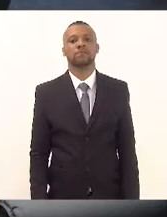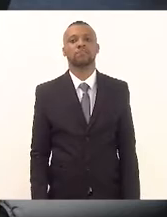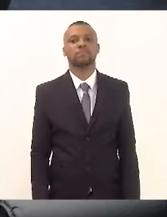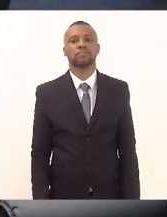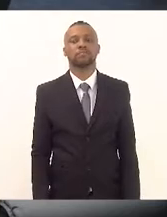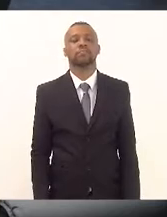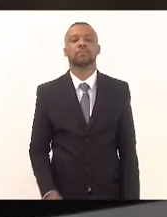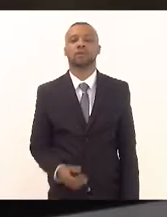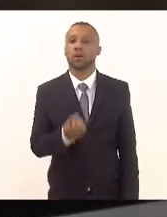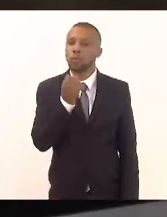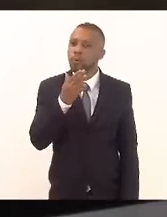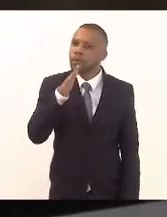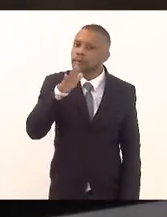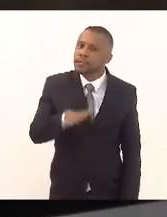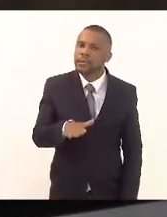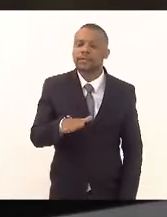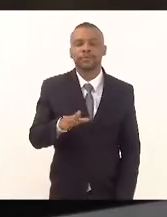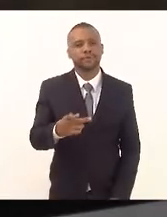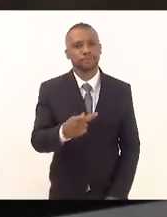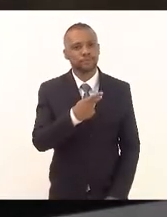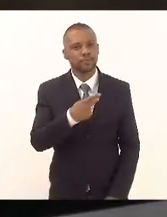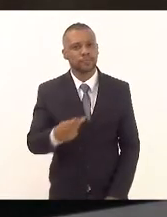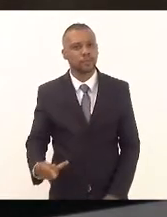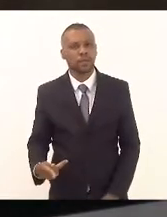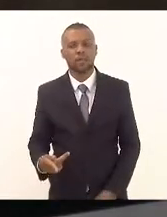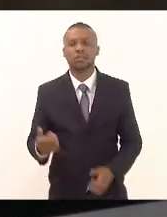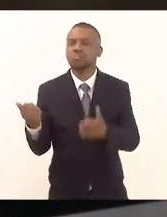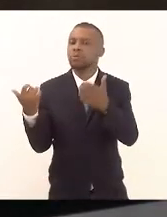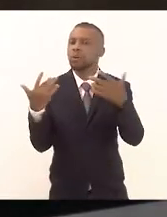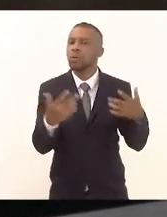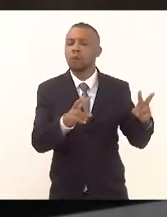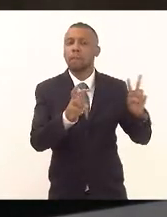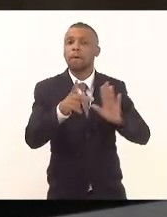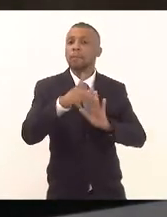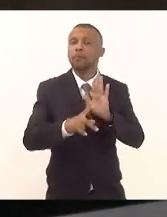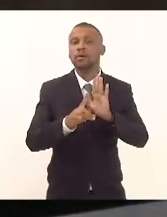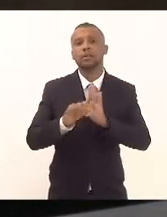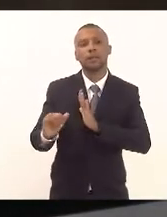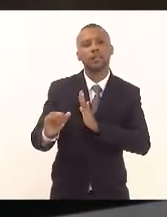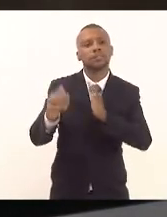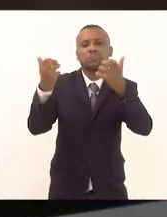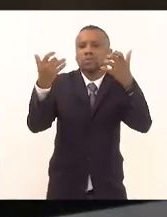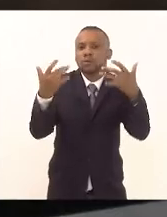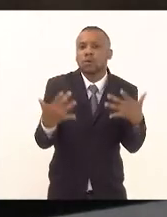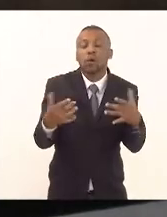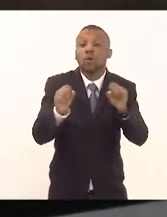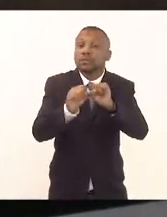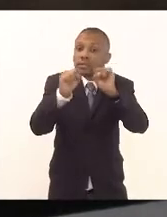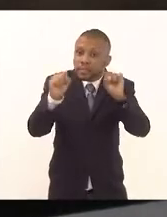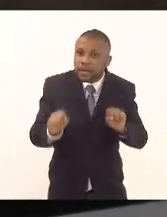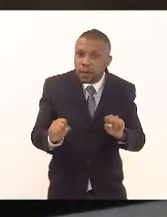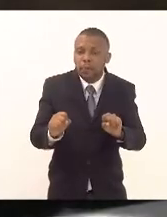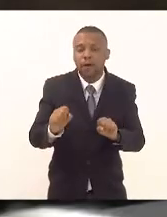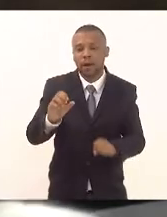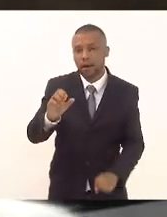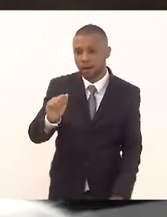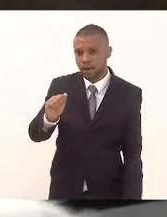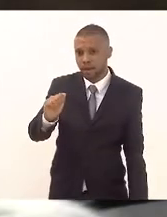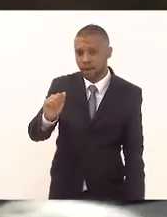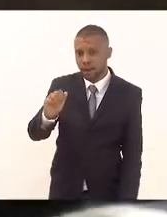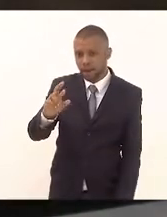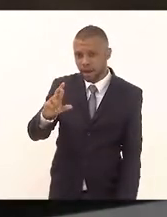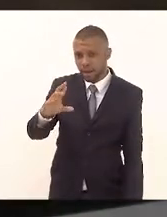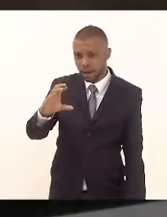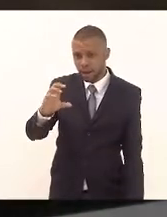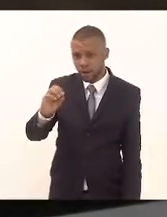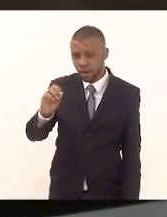Boa tarde, presidente. Trata-se do projeto de lei que dispõe sobre o sistema Arcosul, projeto